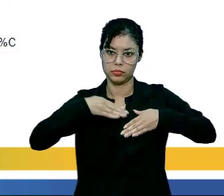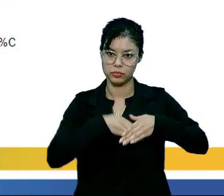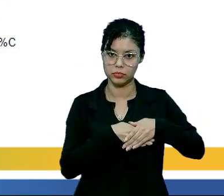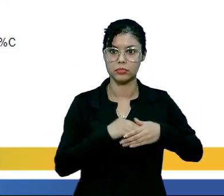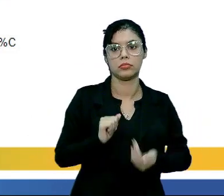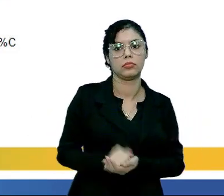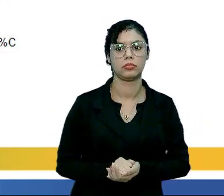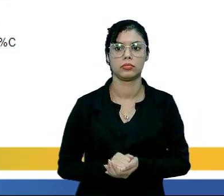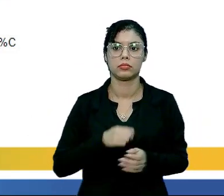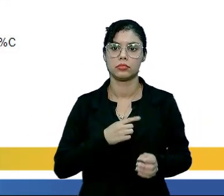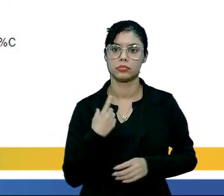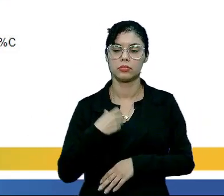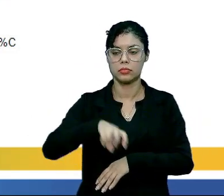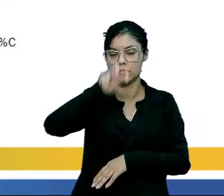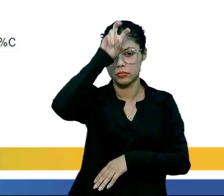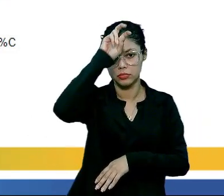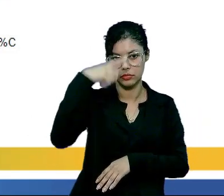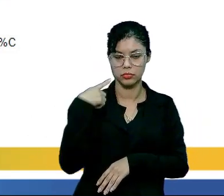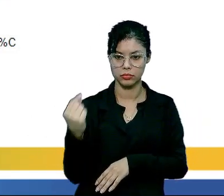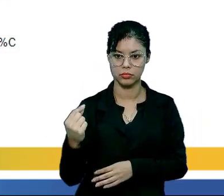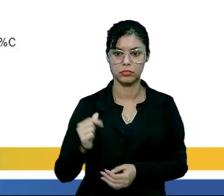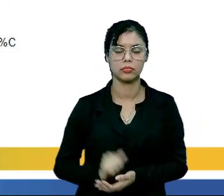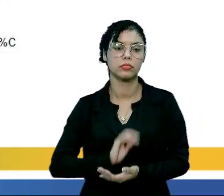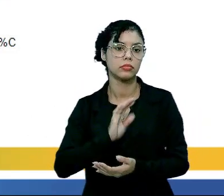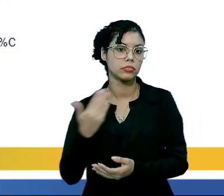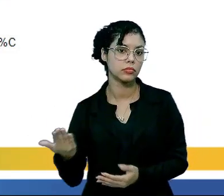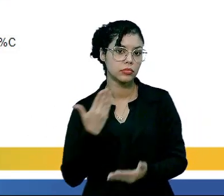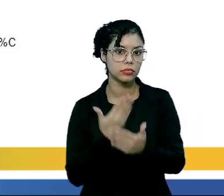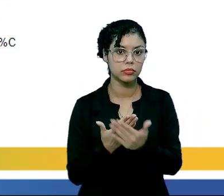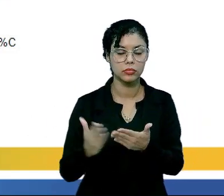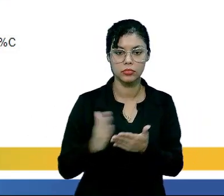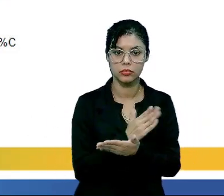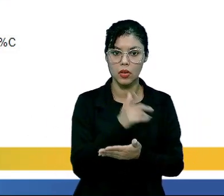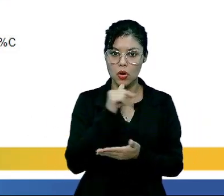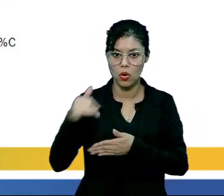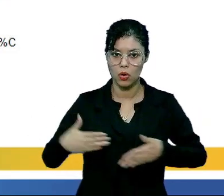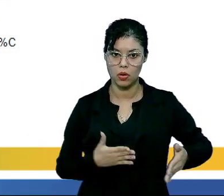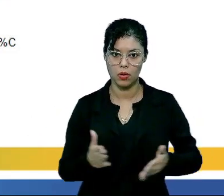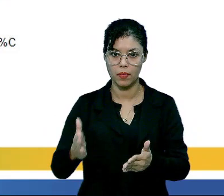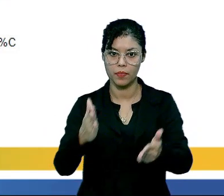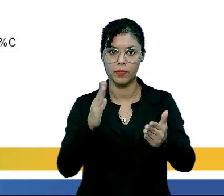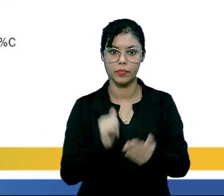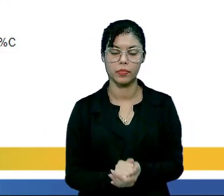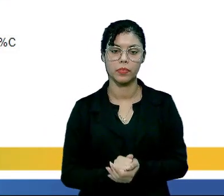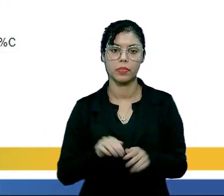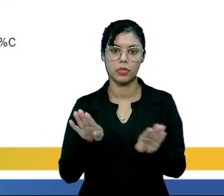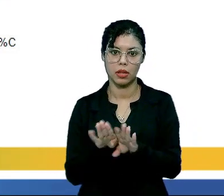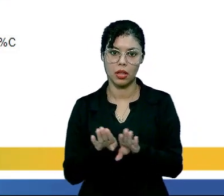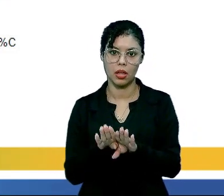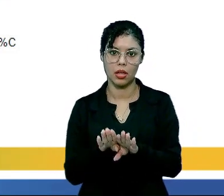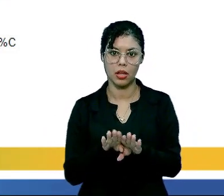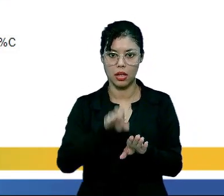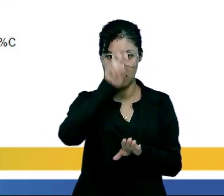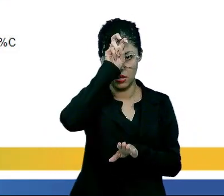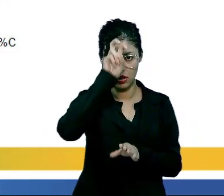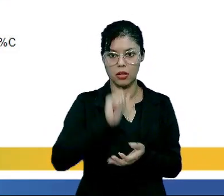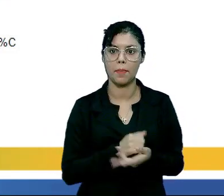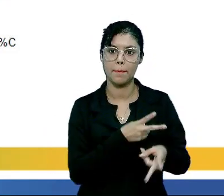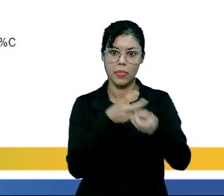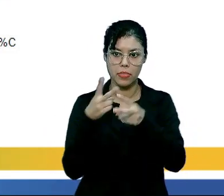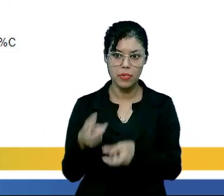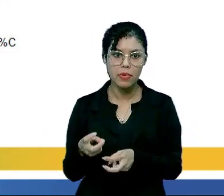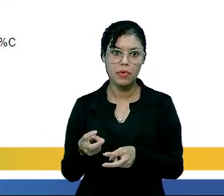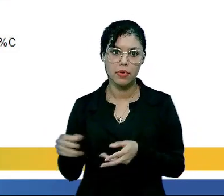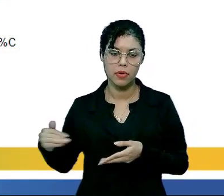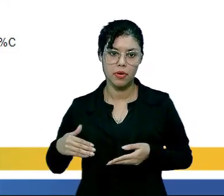Napoleão Bonaparte numa expedição ao Egito. Quando estudava alguns lagos de água salgada, egípcio, Berthollet observou